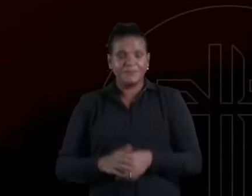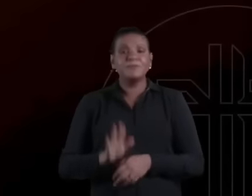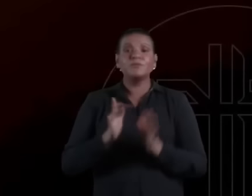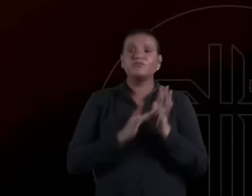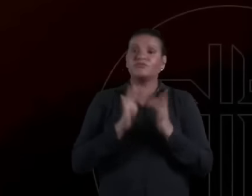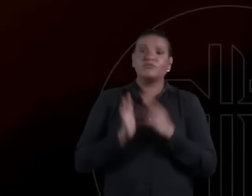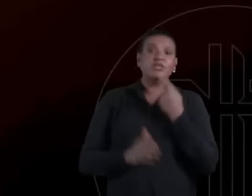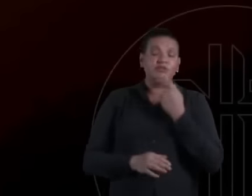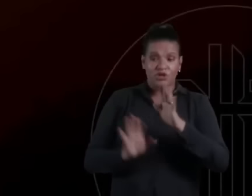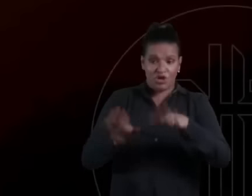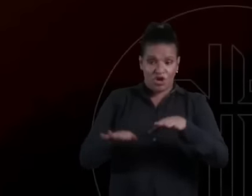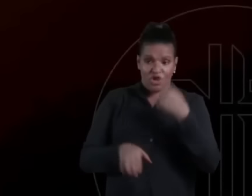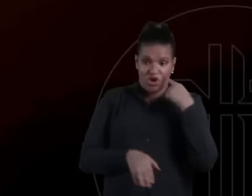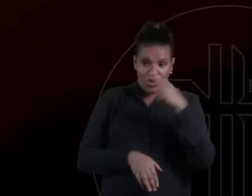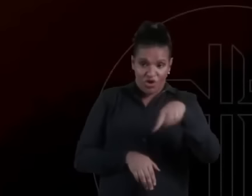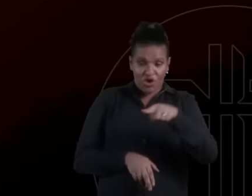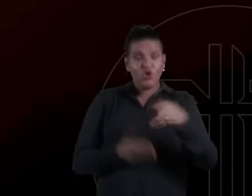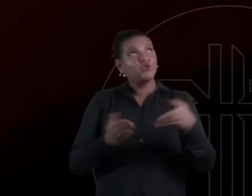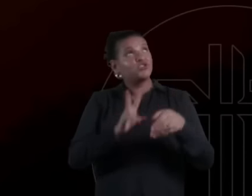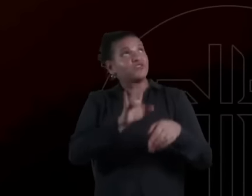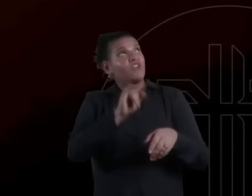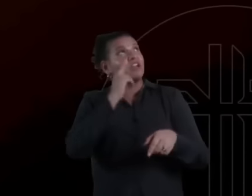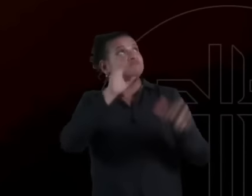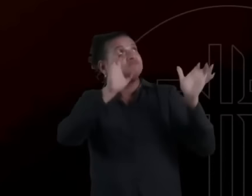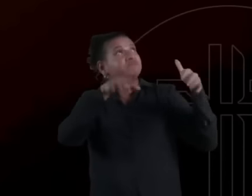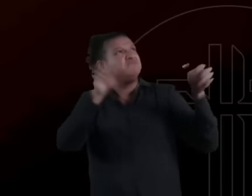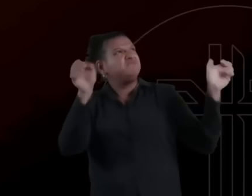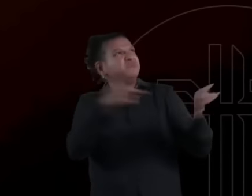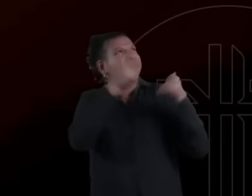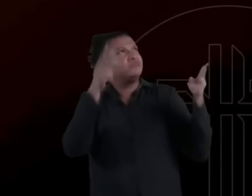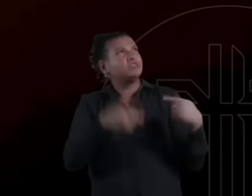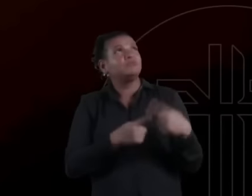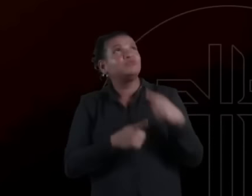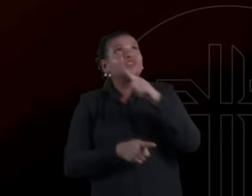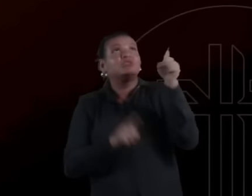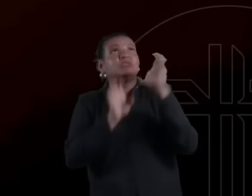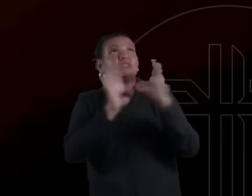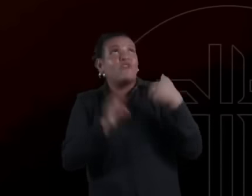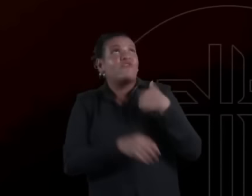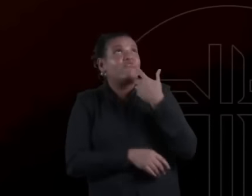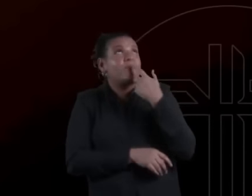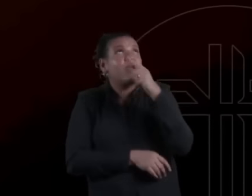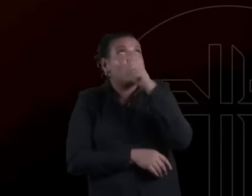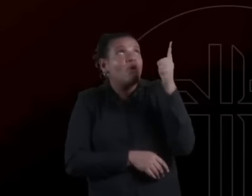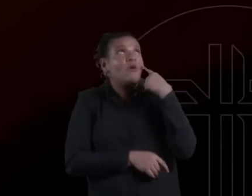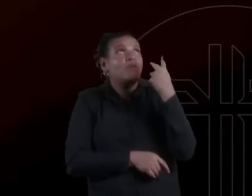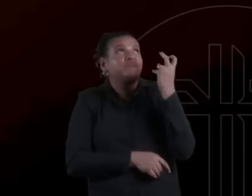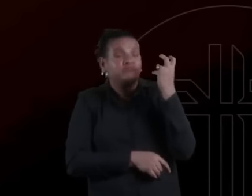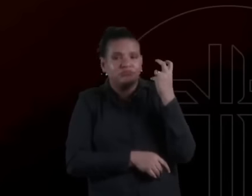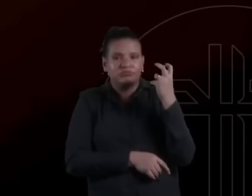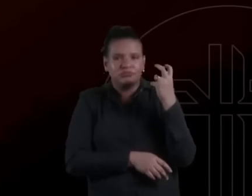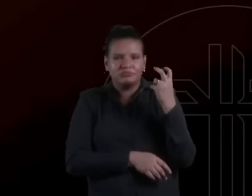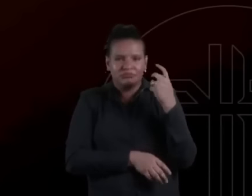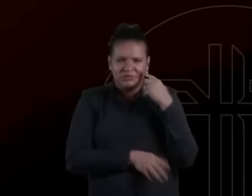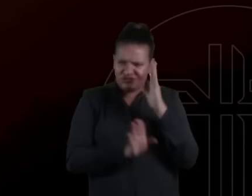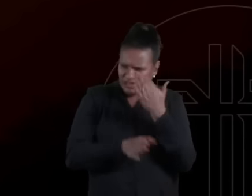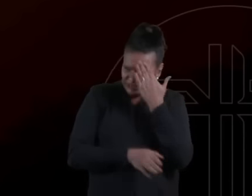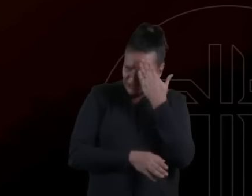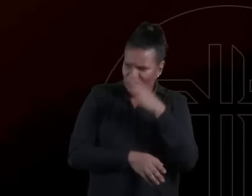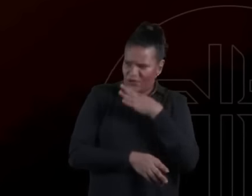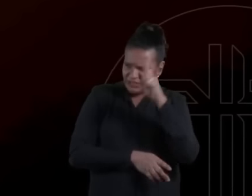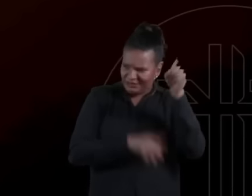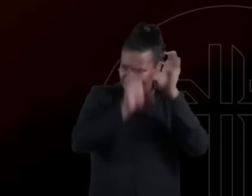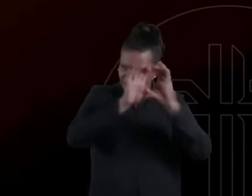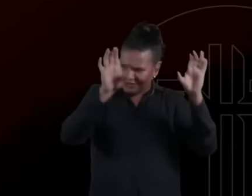tempestade porque o céu está com vermelho Sombrio sabeis na verdade discernir o aspecto do